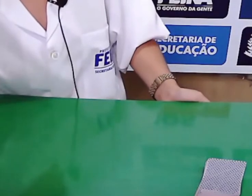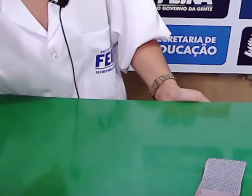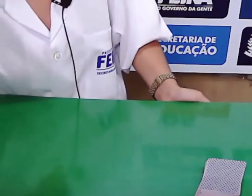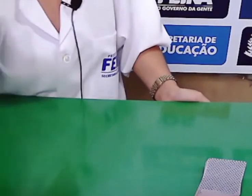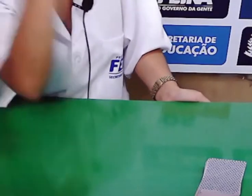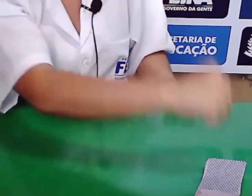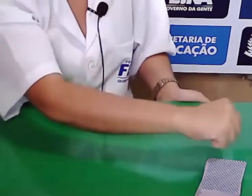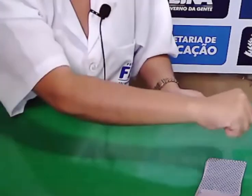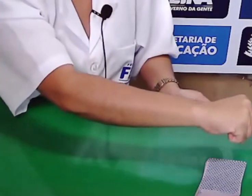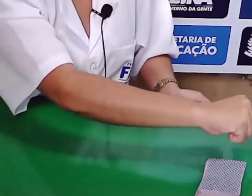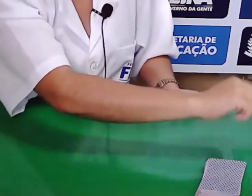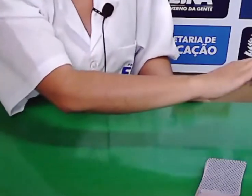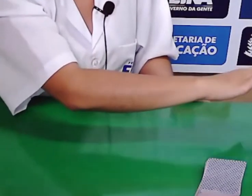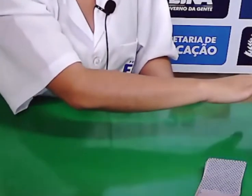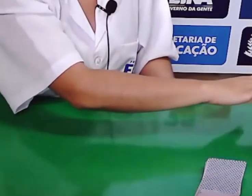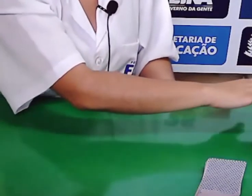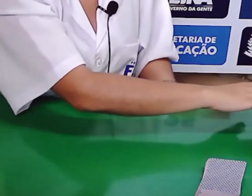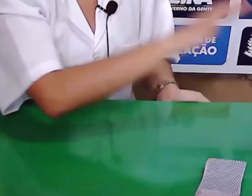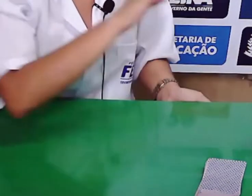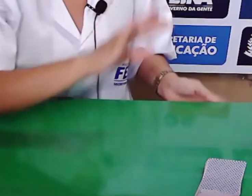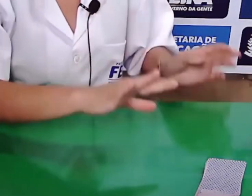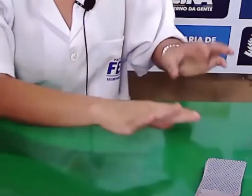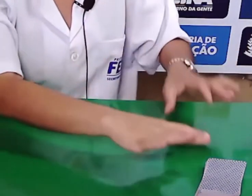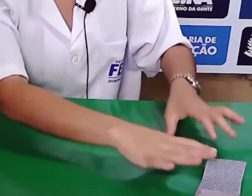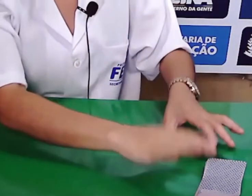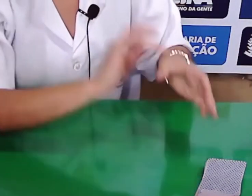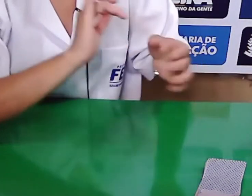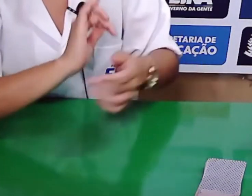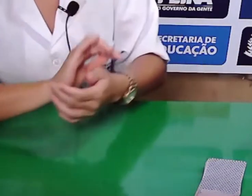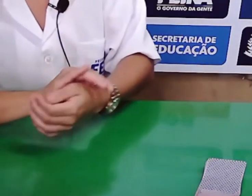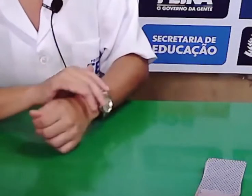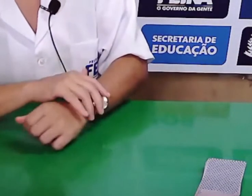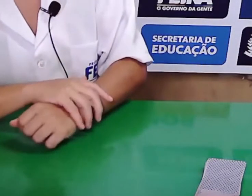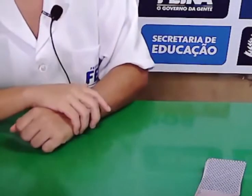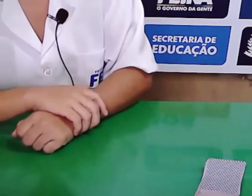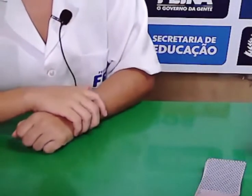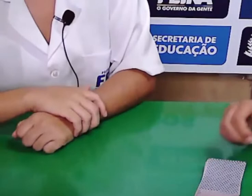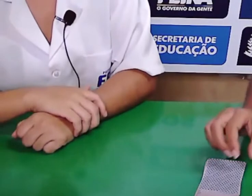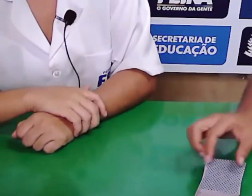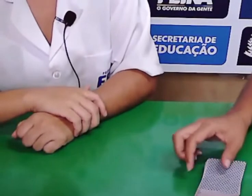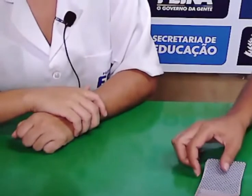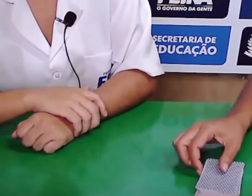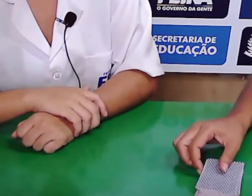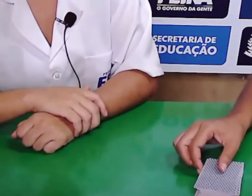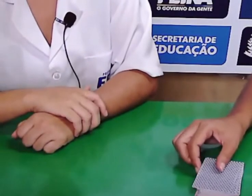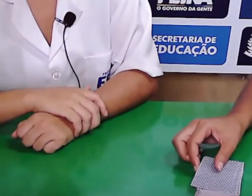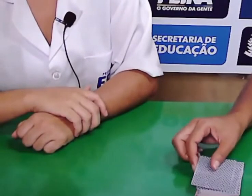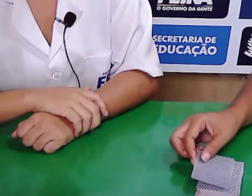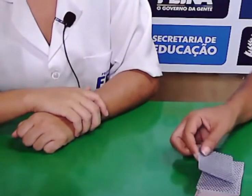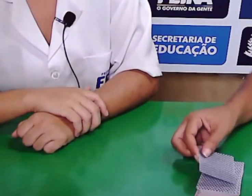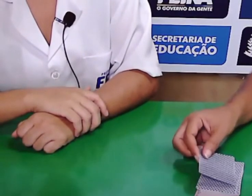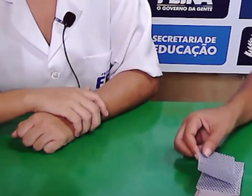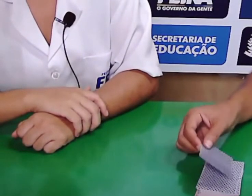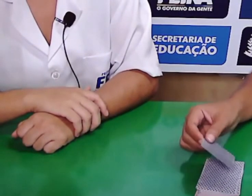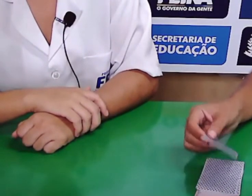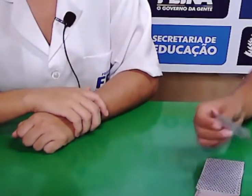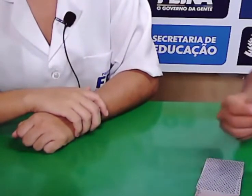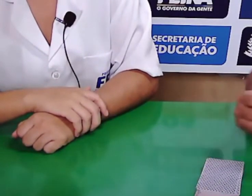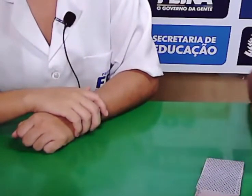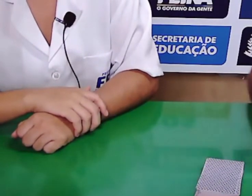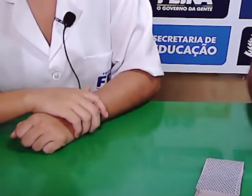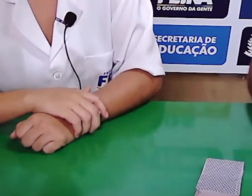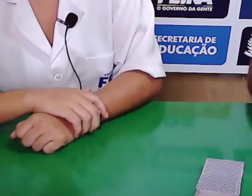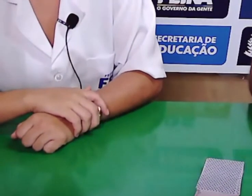ver? Pronto, então ela ganhou. Então, o primeiro par quem vai tirar é ela. Pode tirar